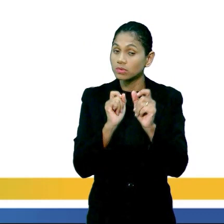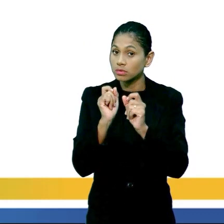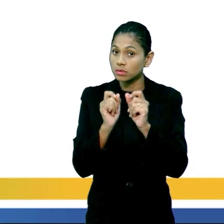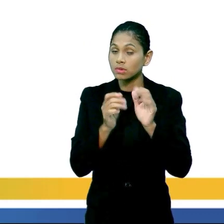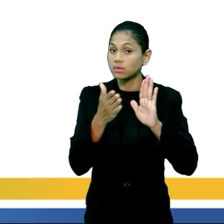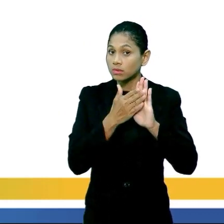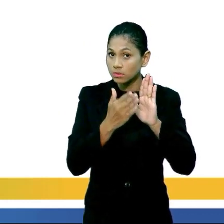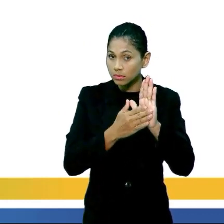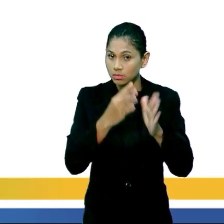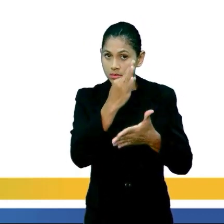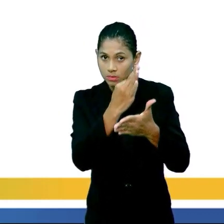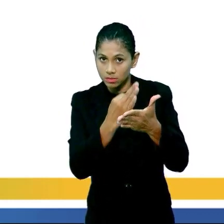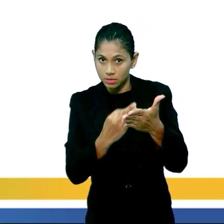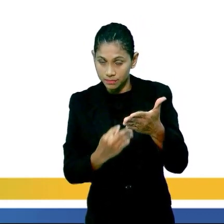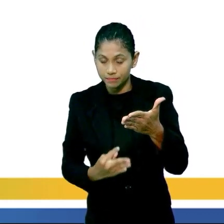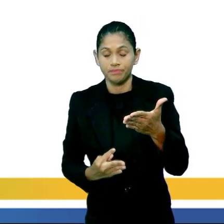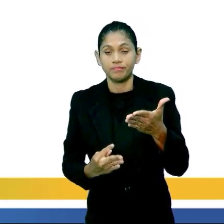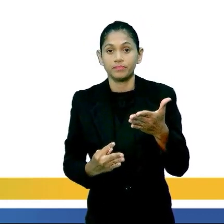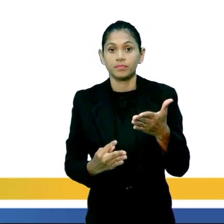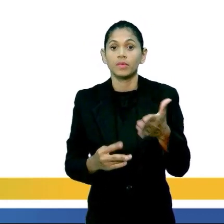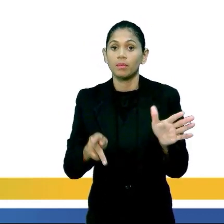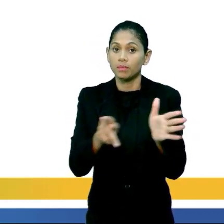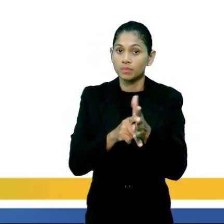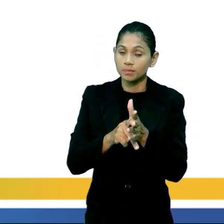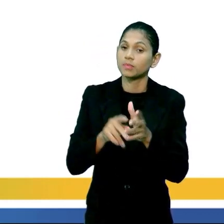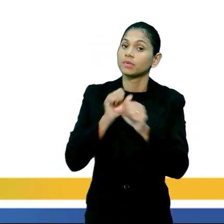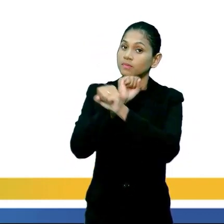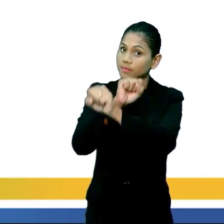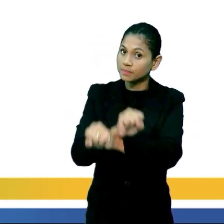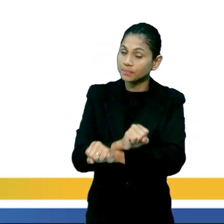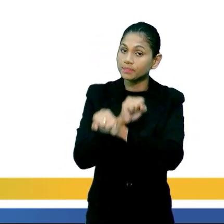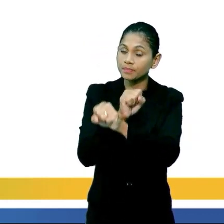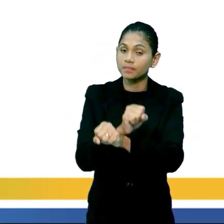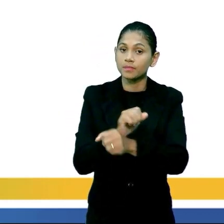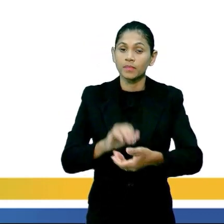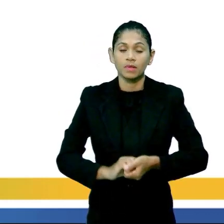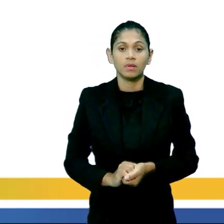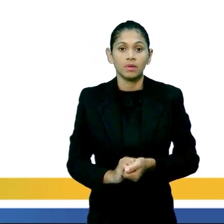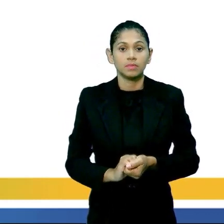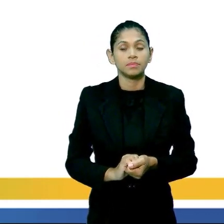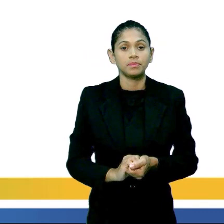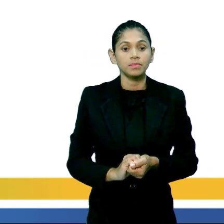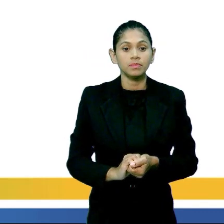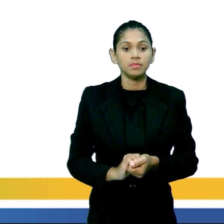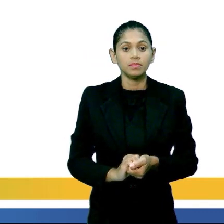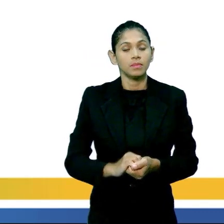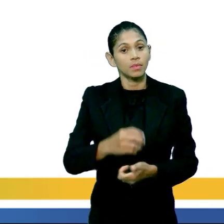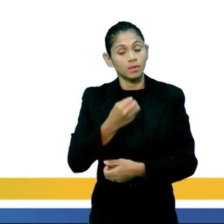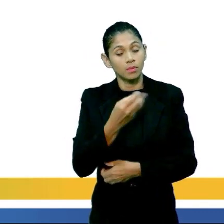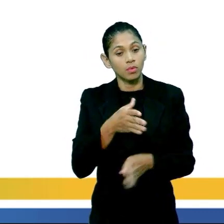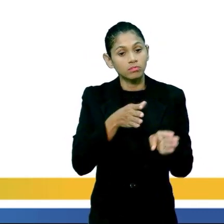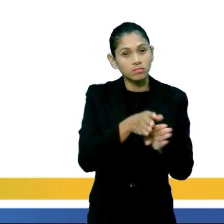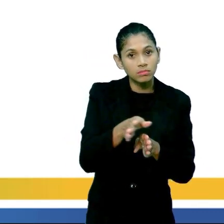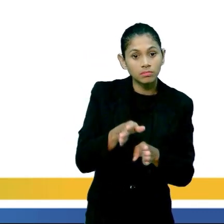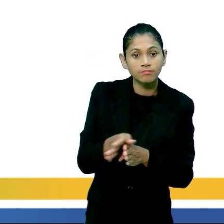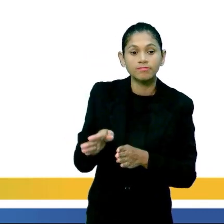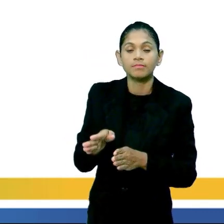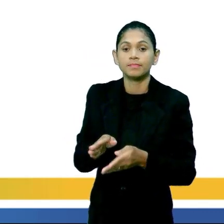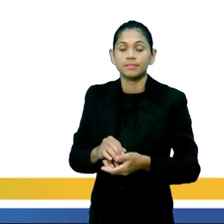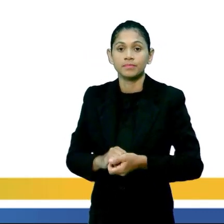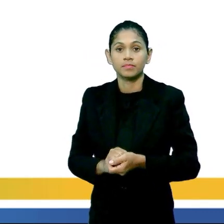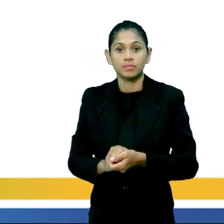já nos mostraram isso, sobre o tráfico negreiro, né? Então, uma das contribuições da diáspora descrita no texto para o